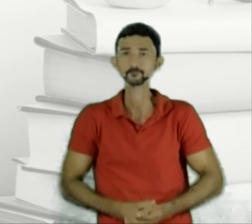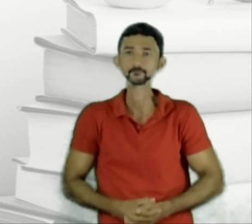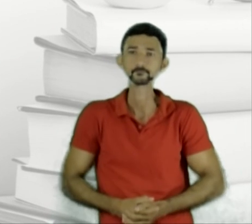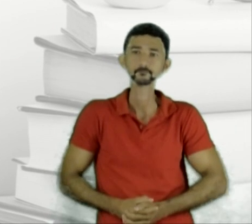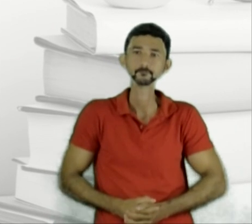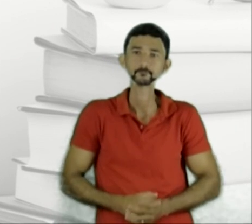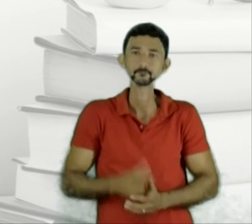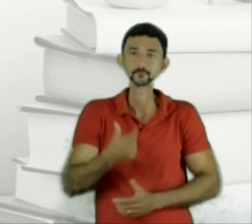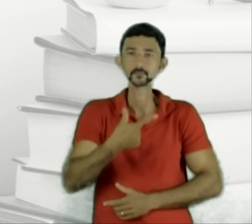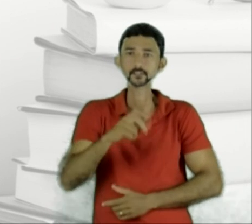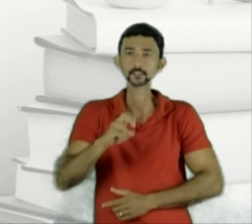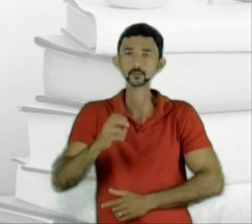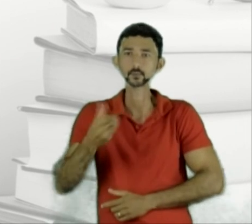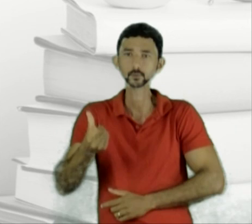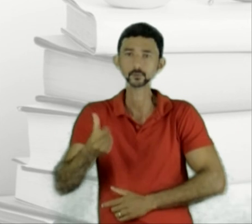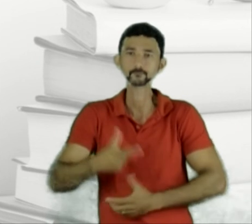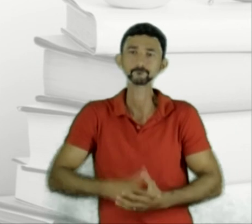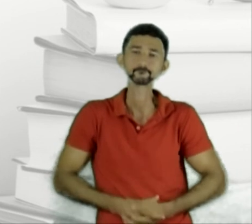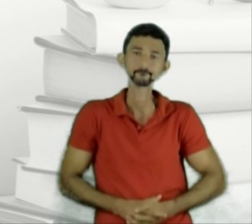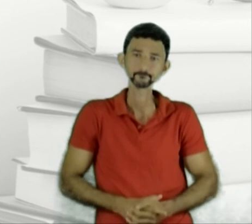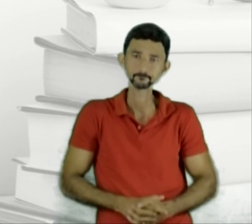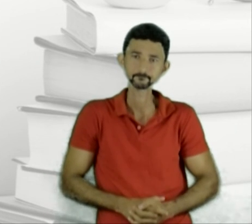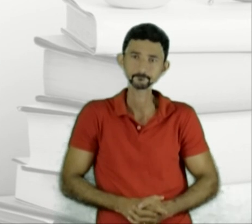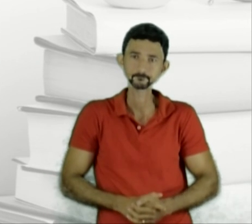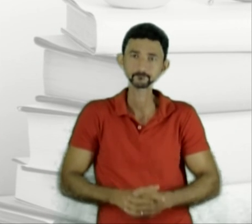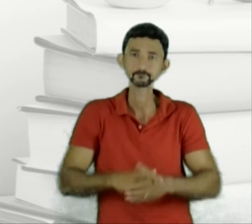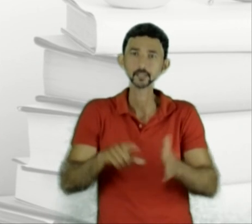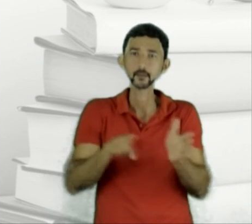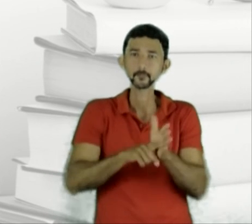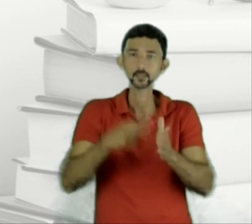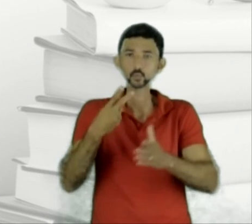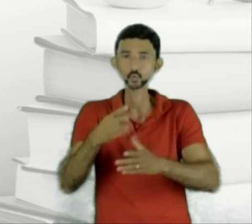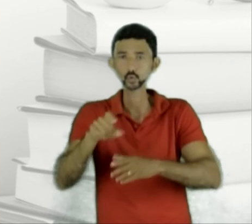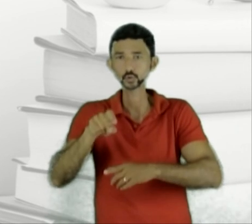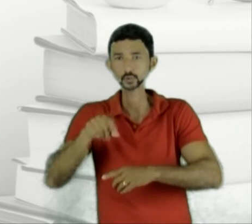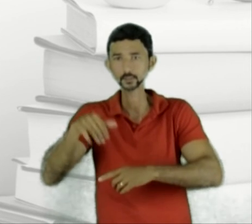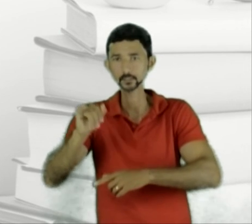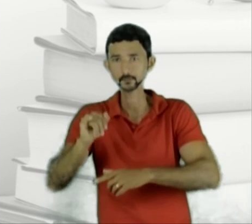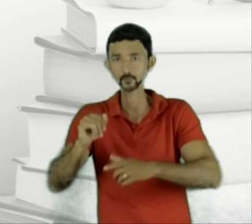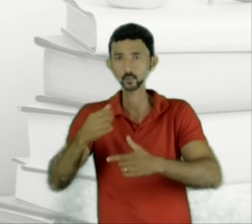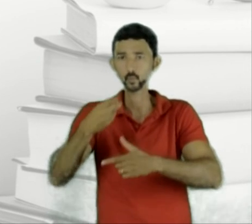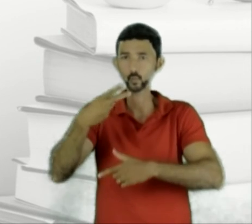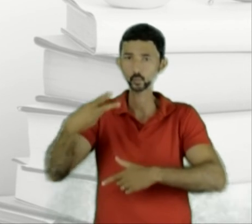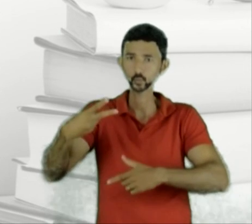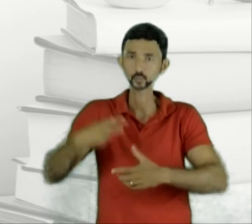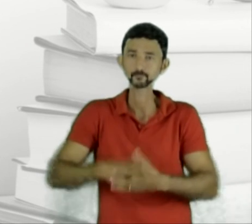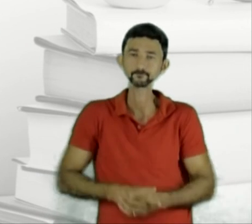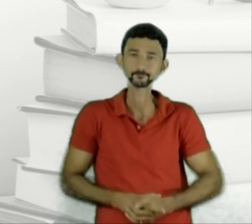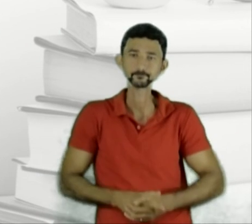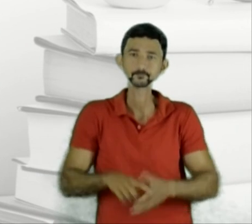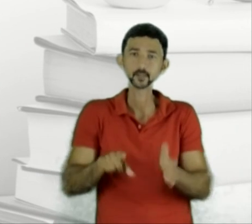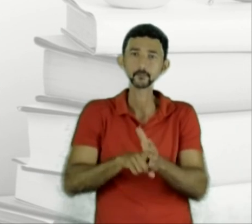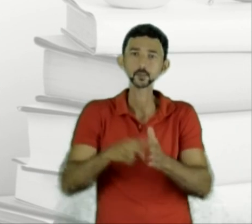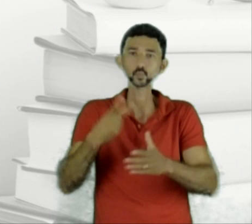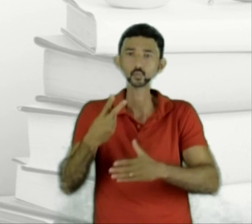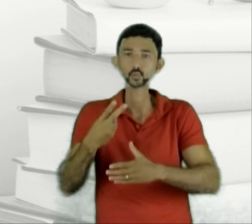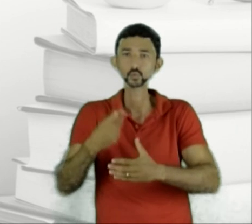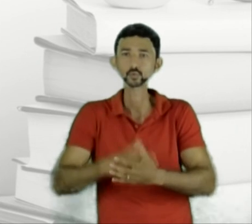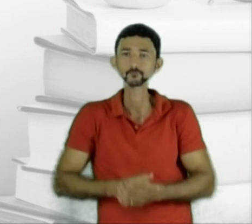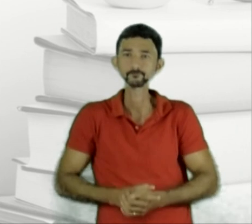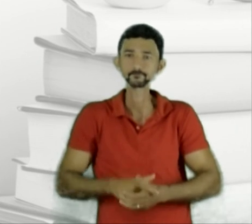fica 25x à sexta. Menos 2xy ao quadrado ao cubo, fica menos 2 ao